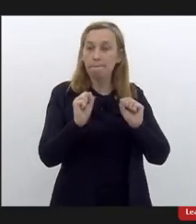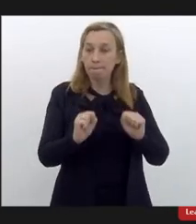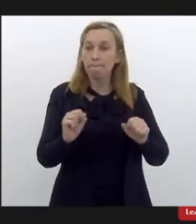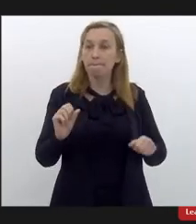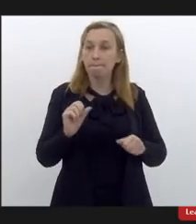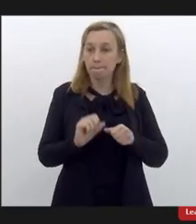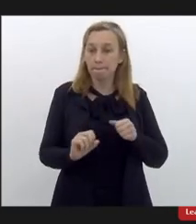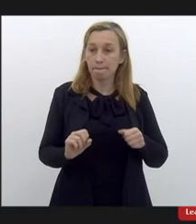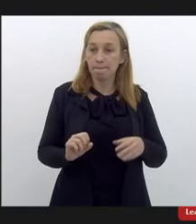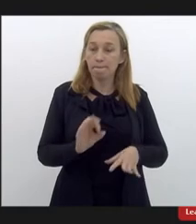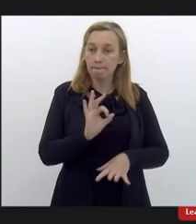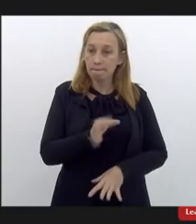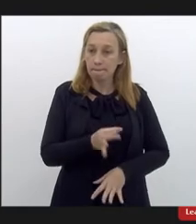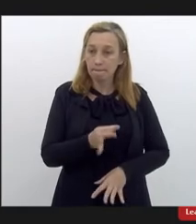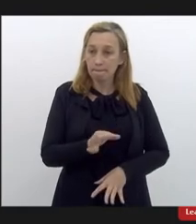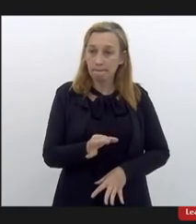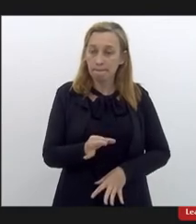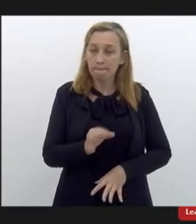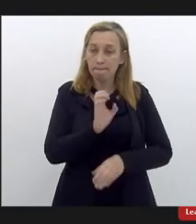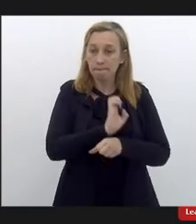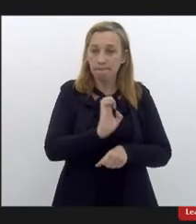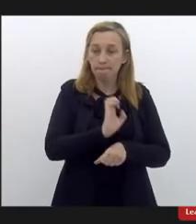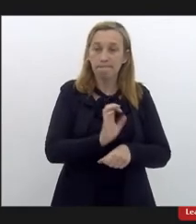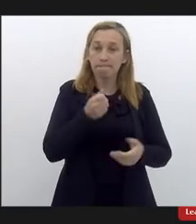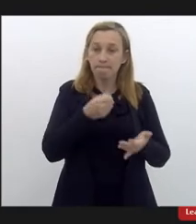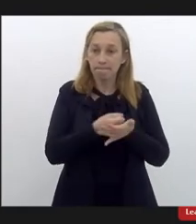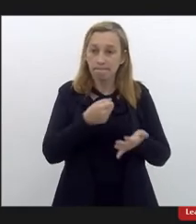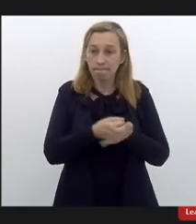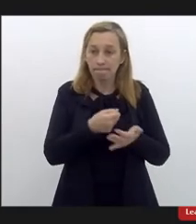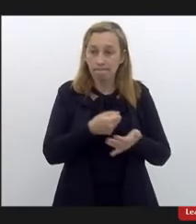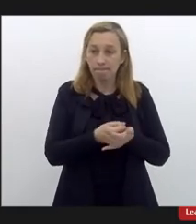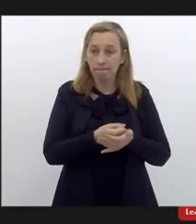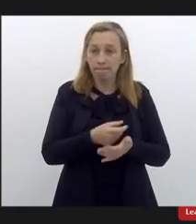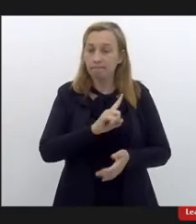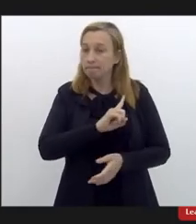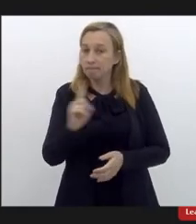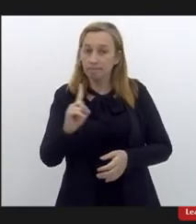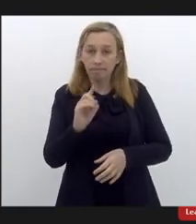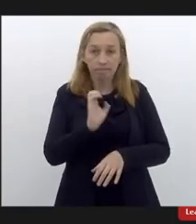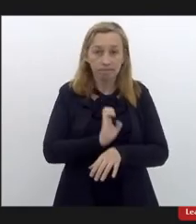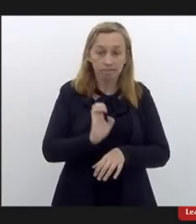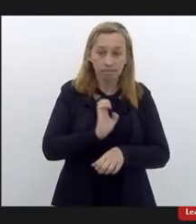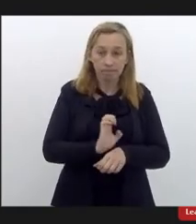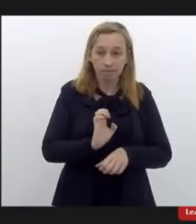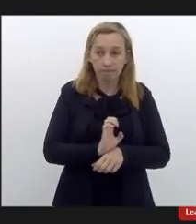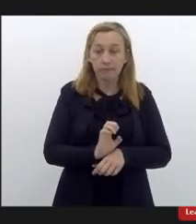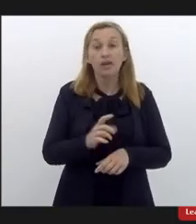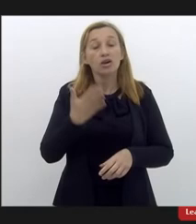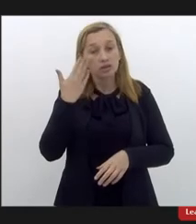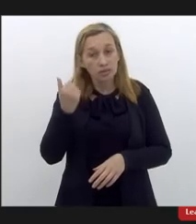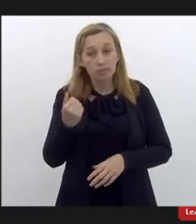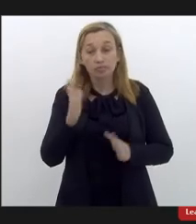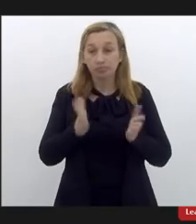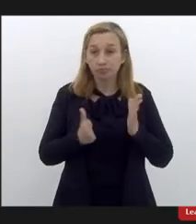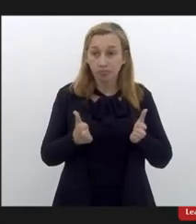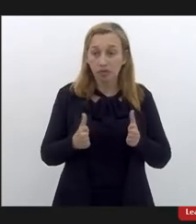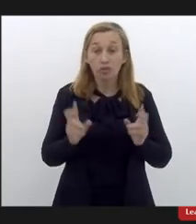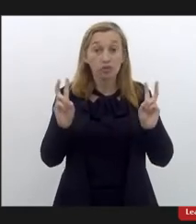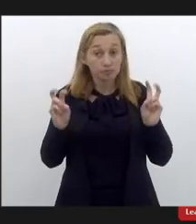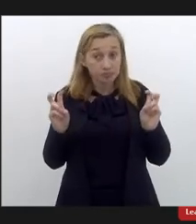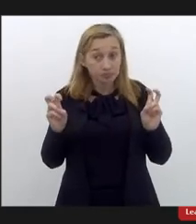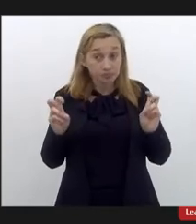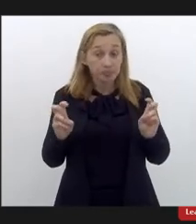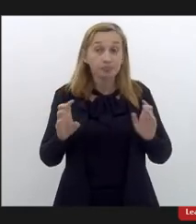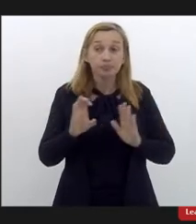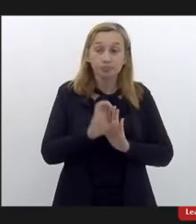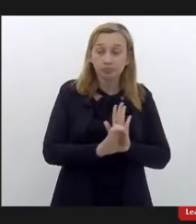de forma concomitante o estágio obrigatório e o estágio não obrigatório. Falo isso porque a gente sabe hoje da situação de renda